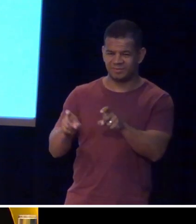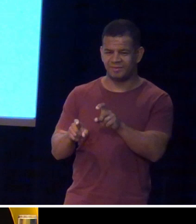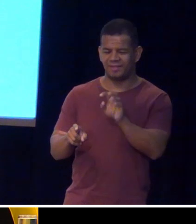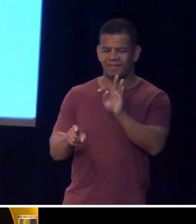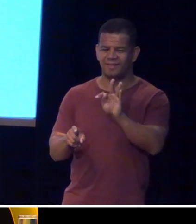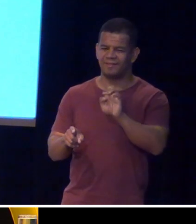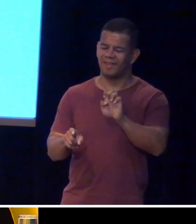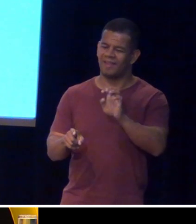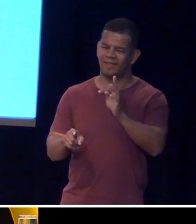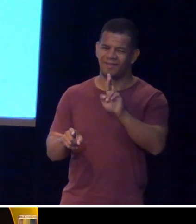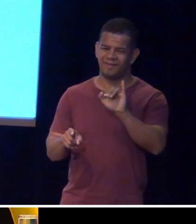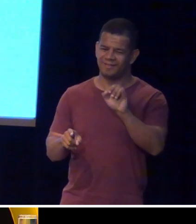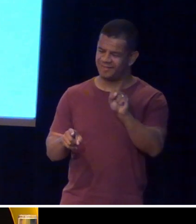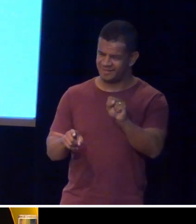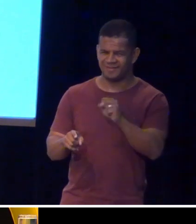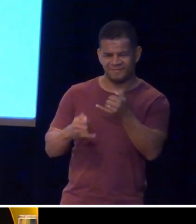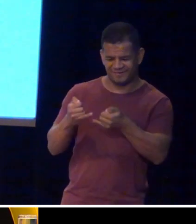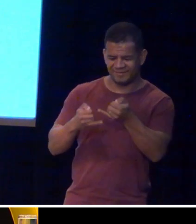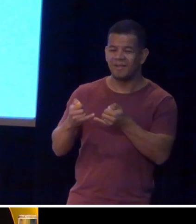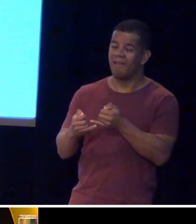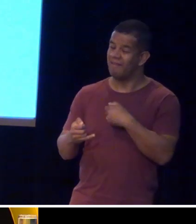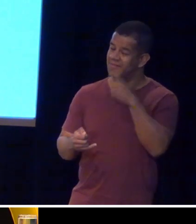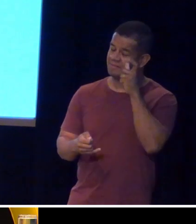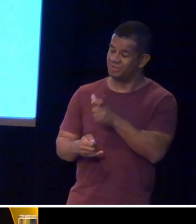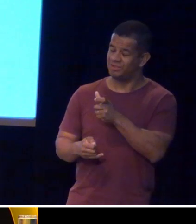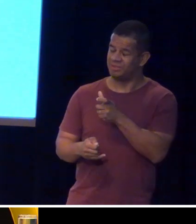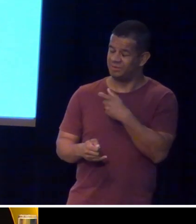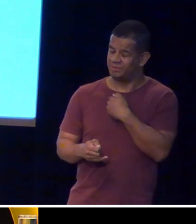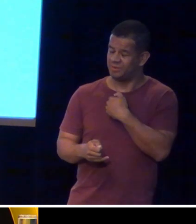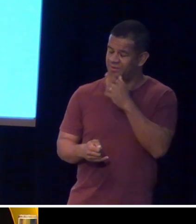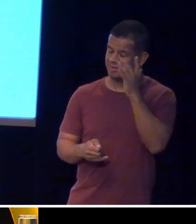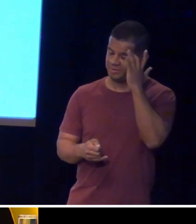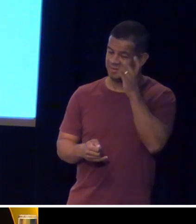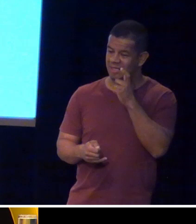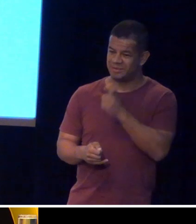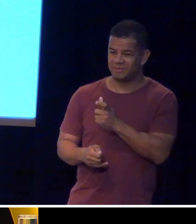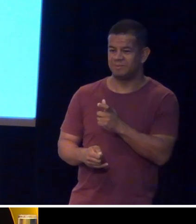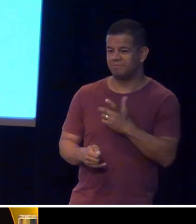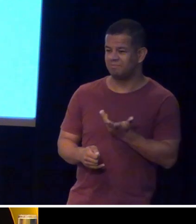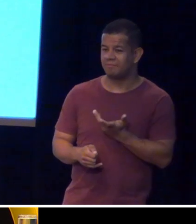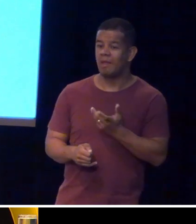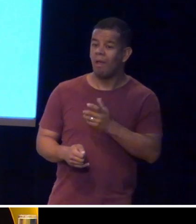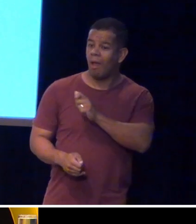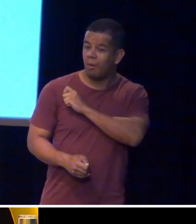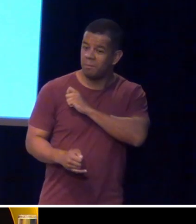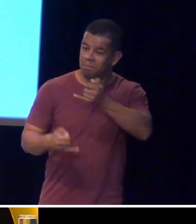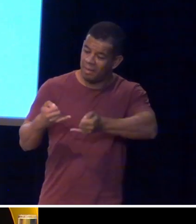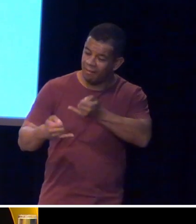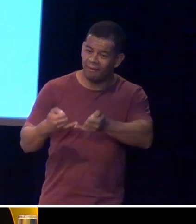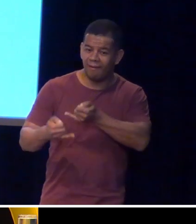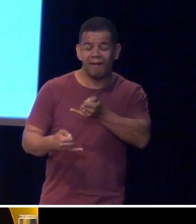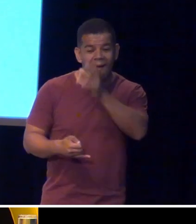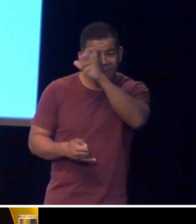E eu achei muito, muito interessante esse joguinho, que o aluno, nesse momento aí, ele está brincando e ele